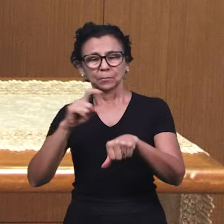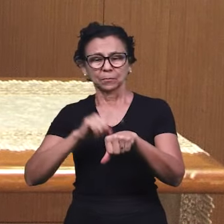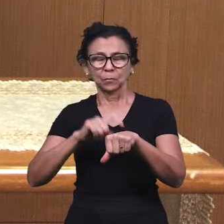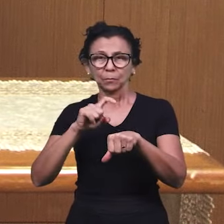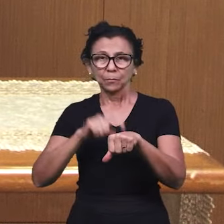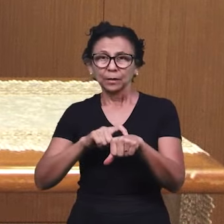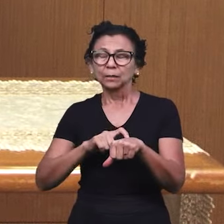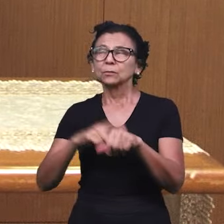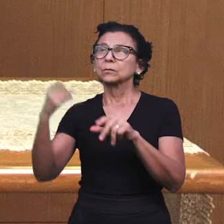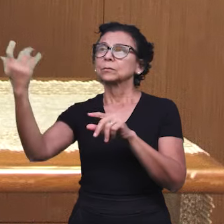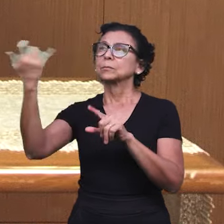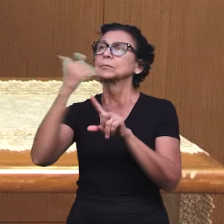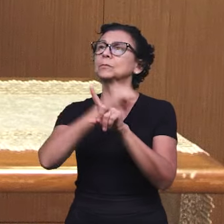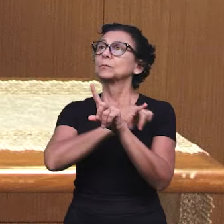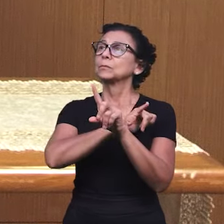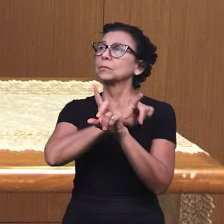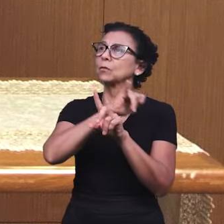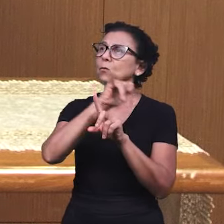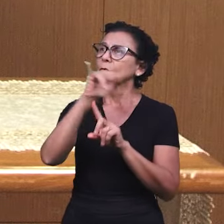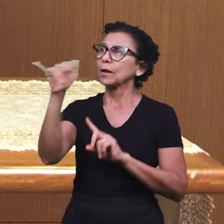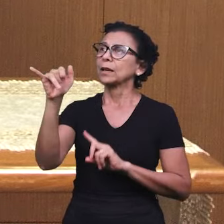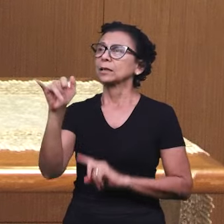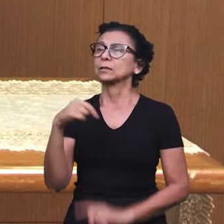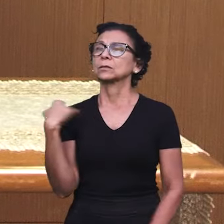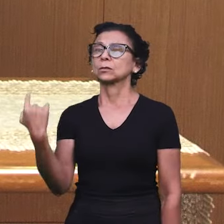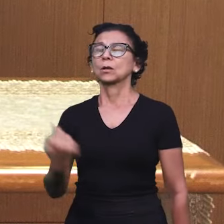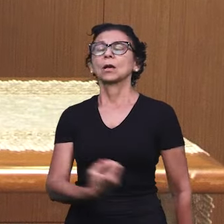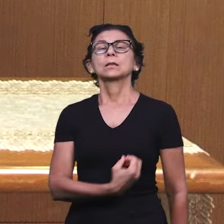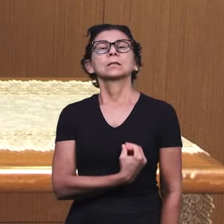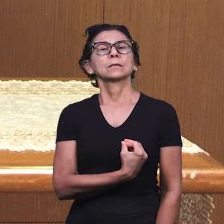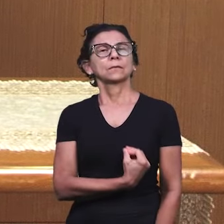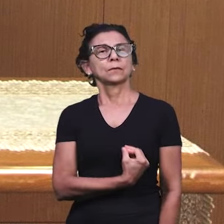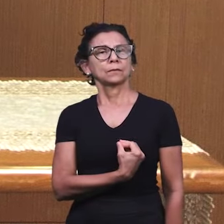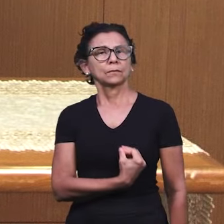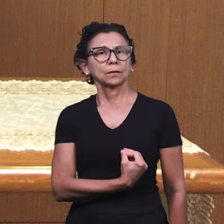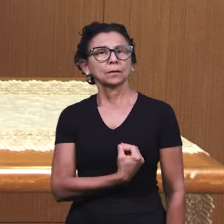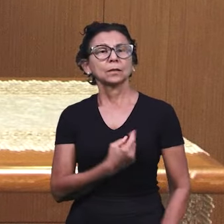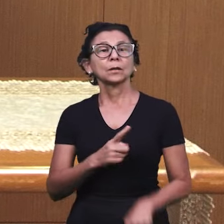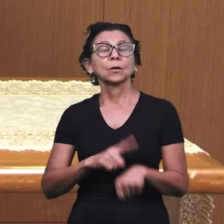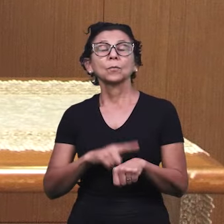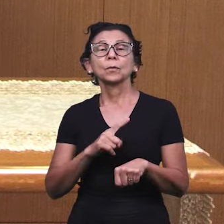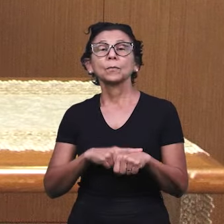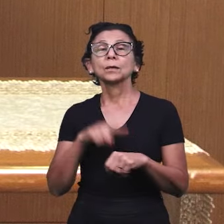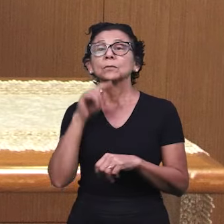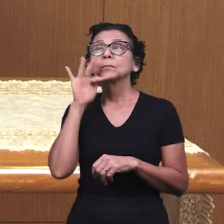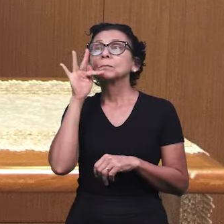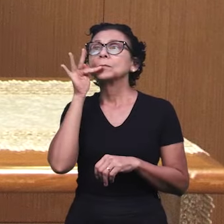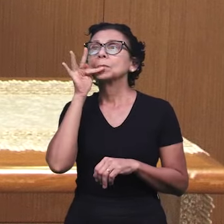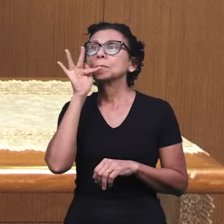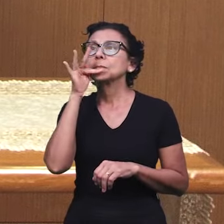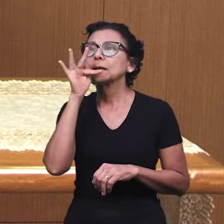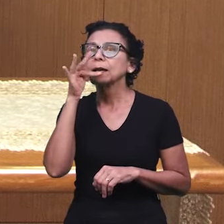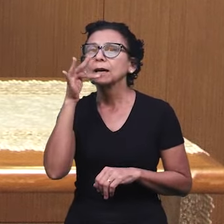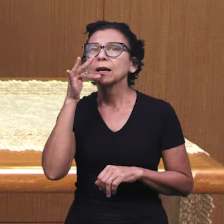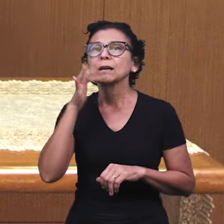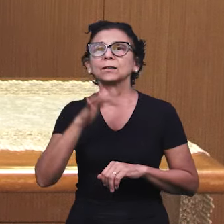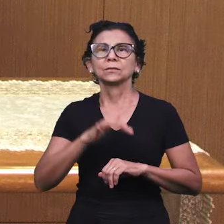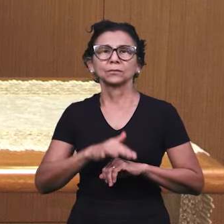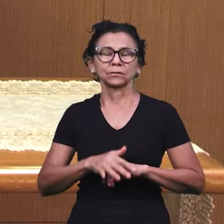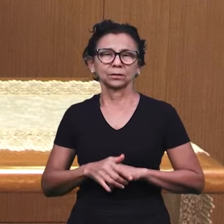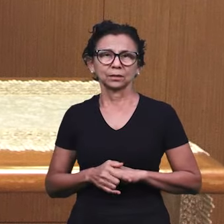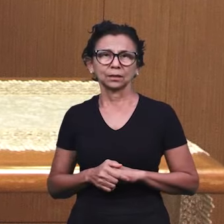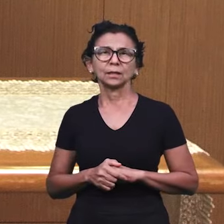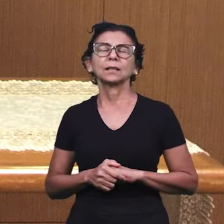esse momento profético que nós estamos vivendo. O tempo do breve, o tempo